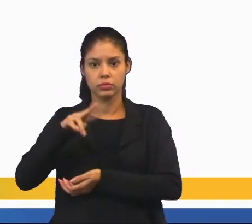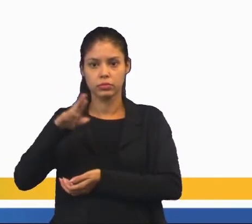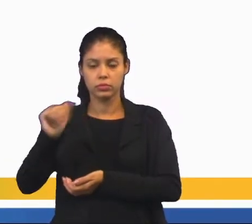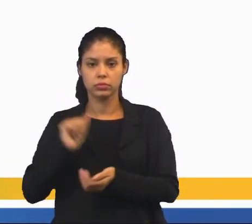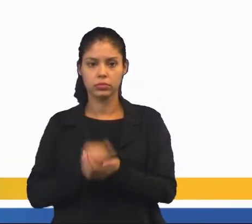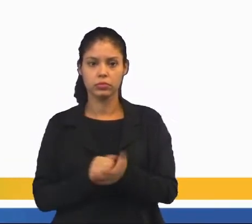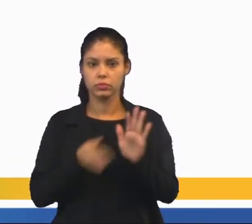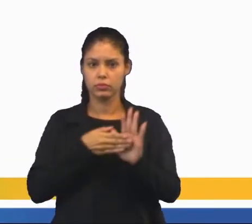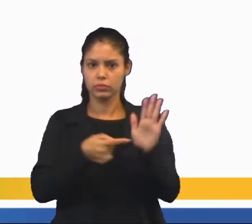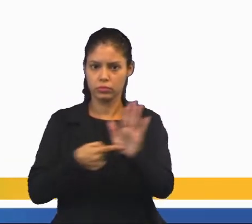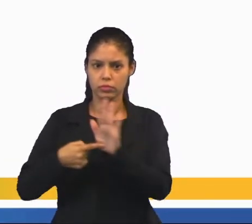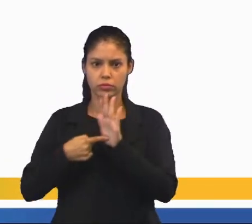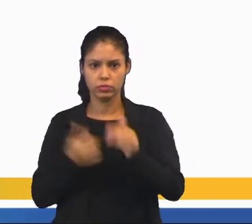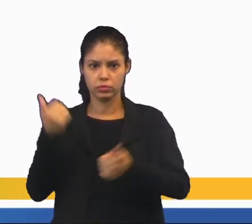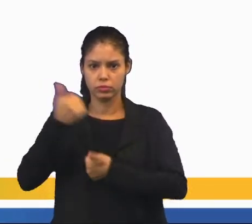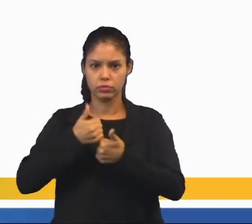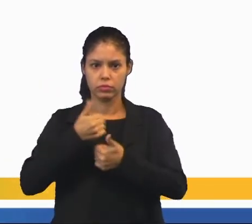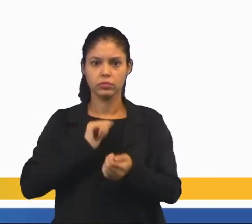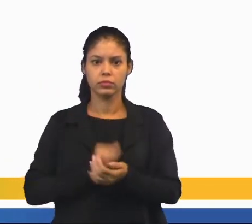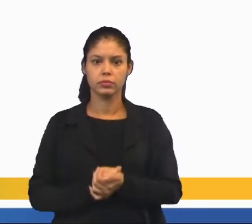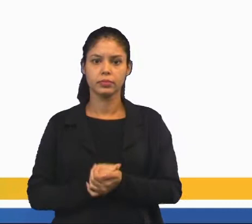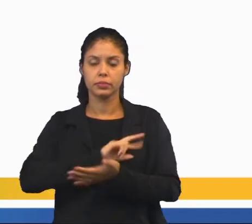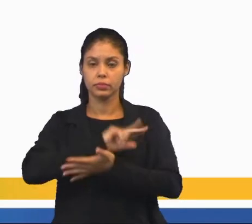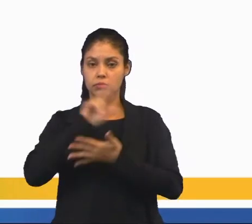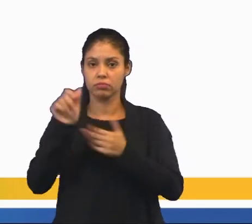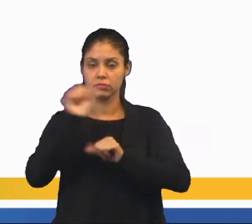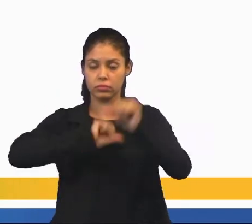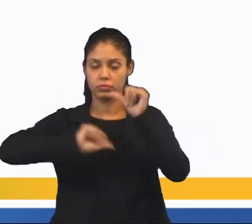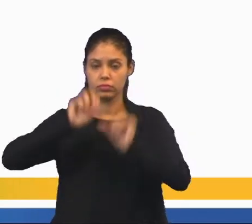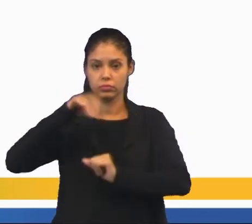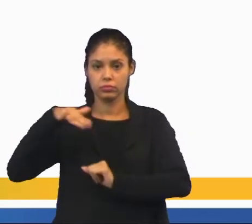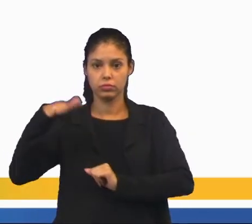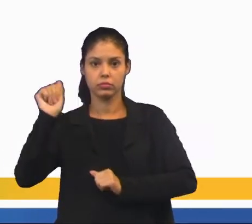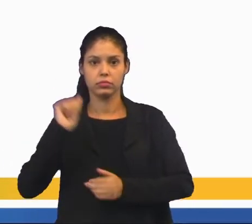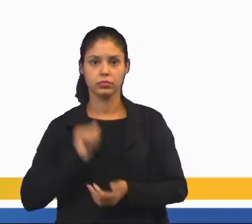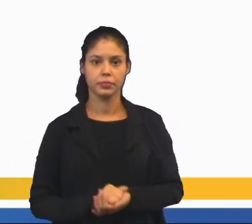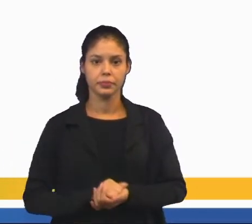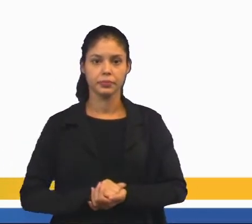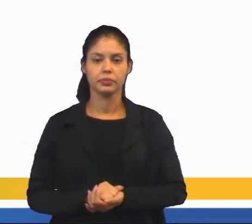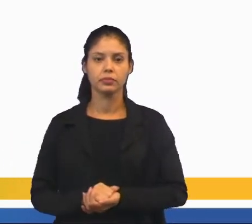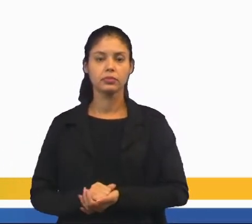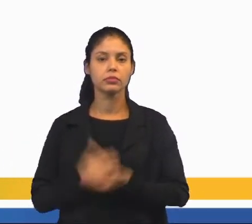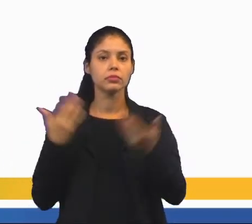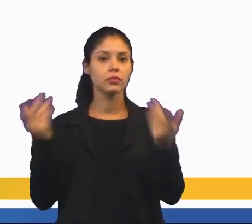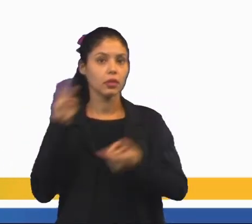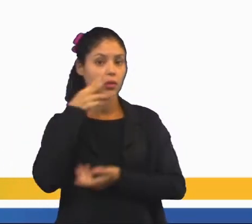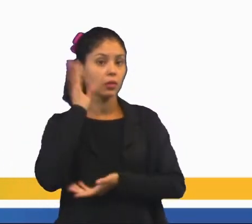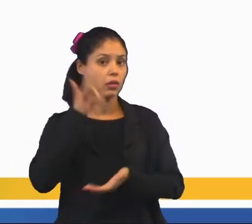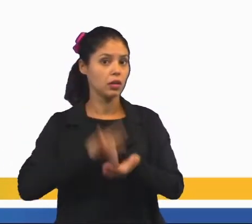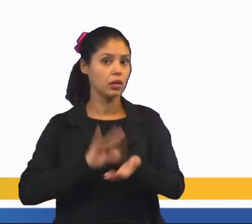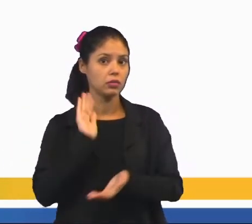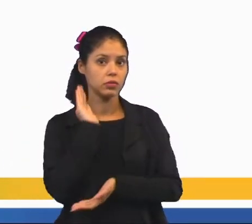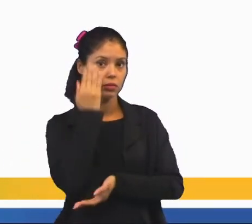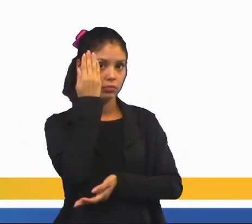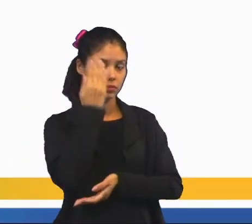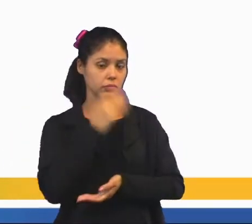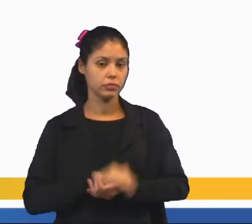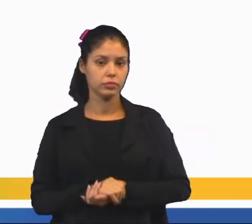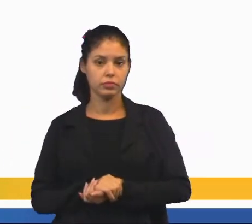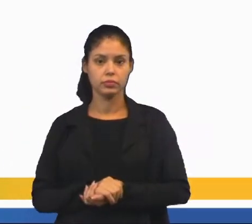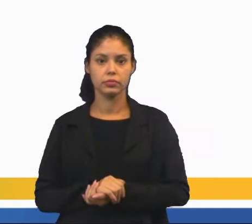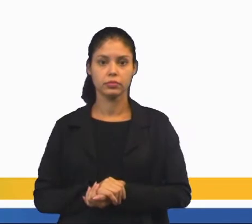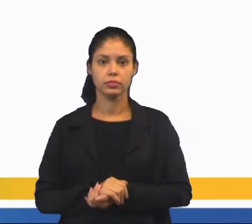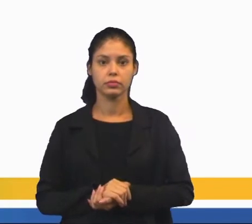alimentos in natura que foram submetidos a alterações mínimas. Turma, verdadeiro ou